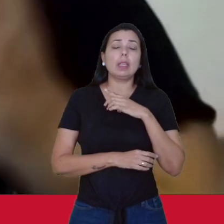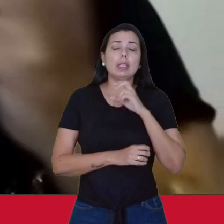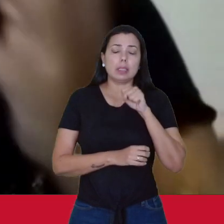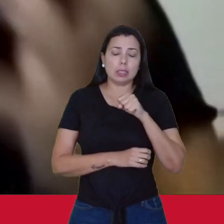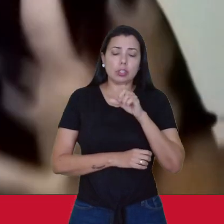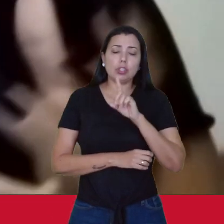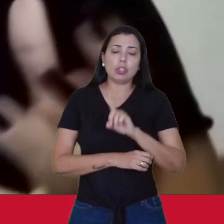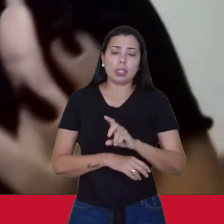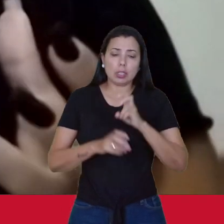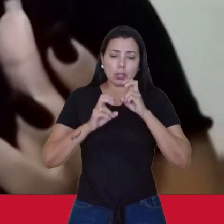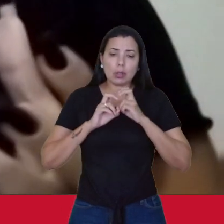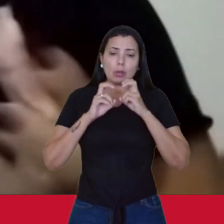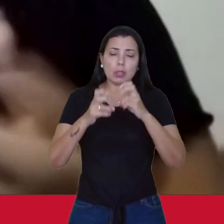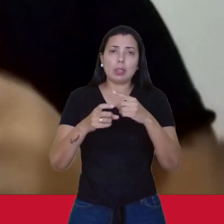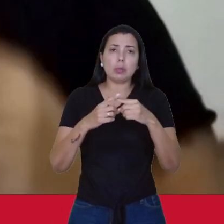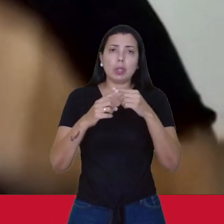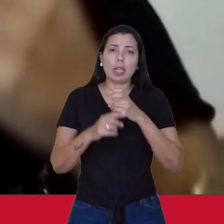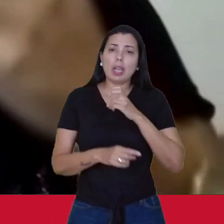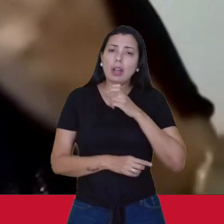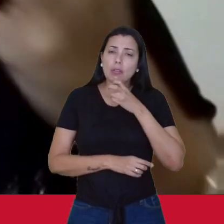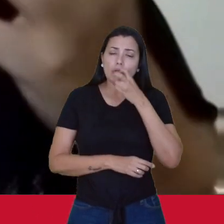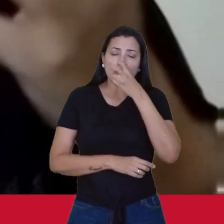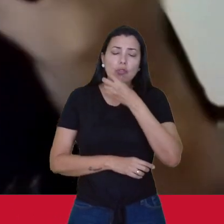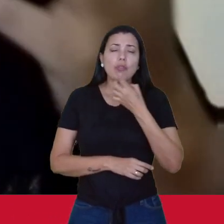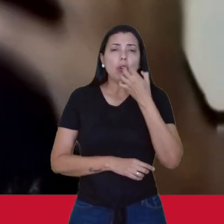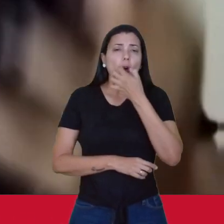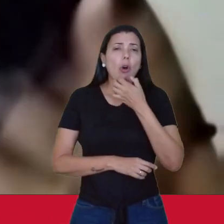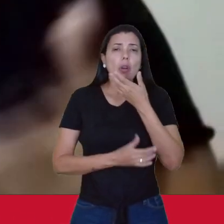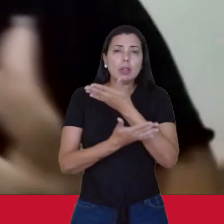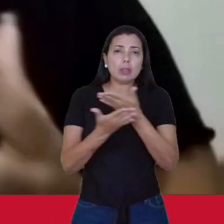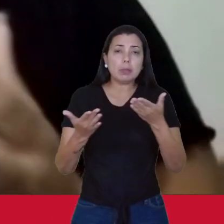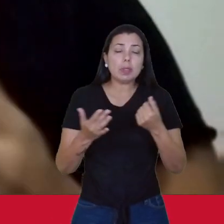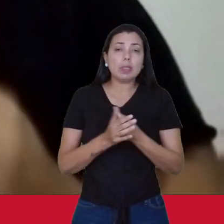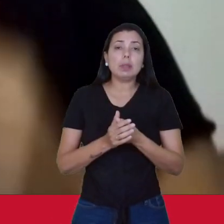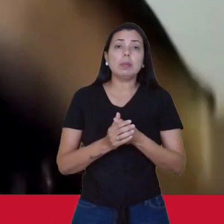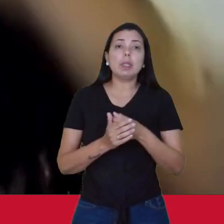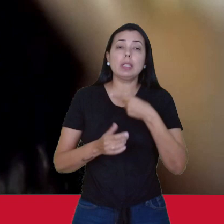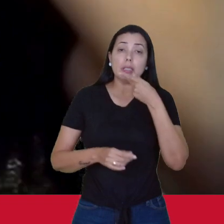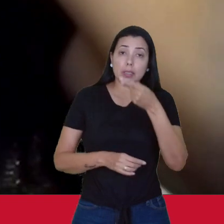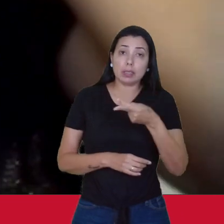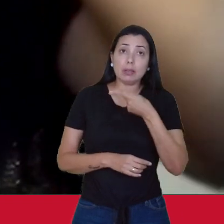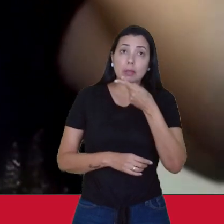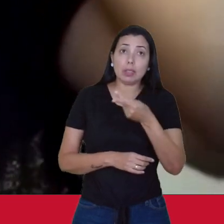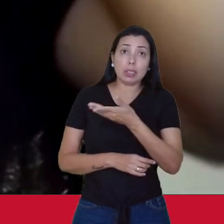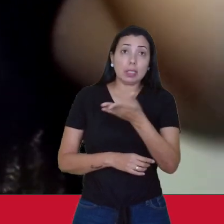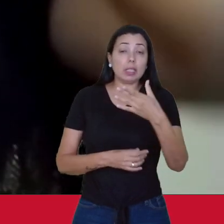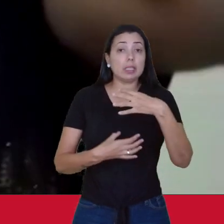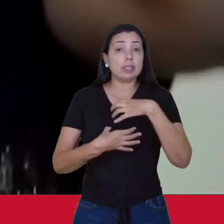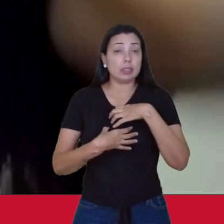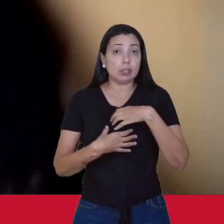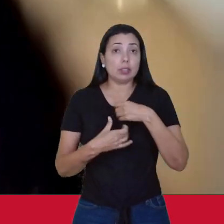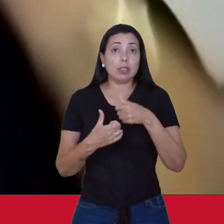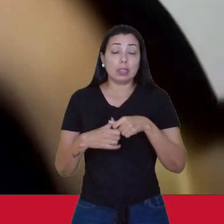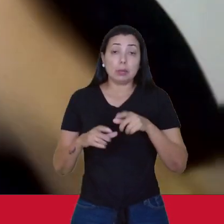grito, porque nós temos direito à voz. Nós somos dotados também do discurso, E, nesse sentido, nós estamos aqui